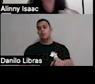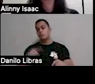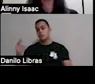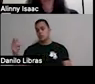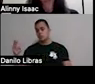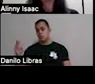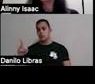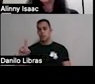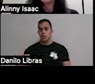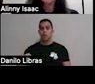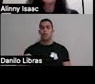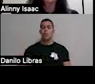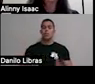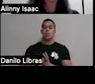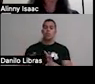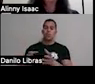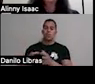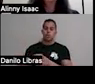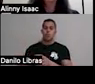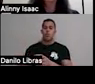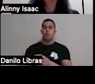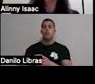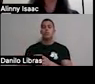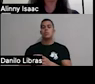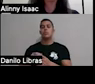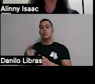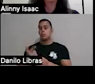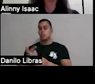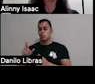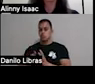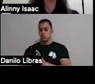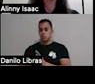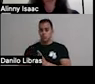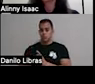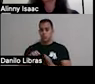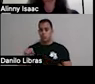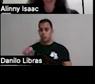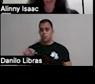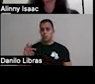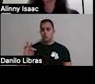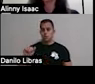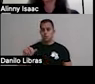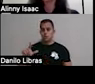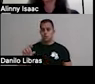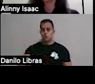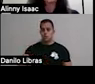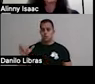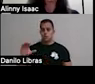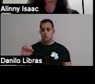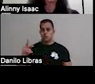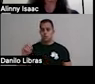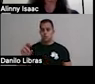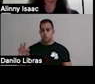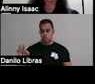obtidos da coorte do Stanley Brain Bank. E a gente observa que no córtex pré-frontal, em ambas essas coortes, há